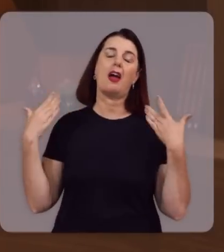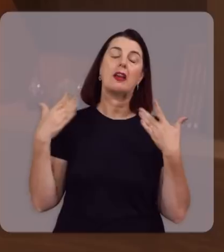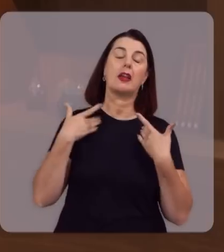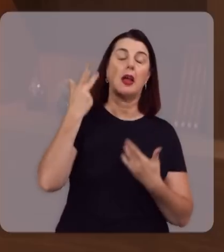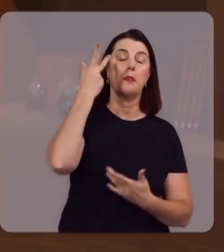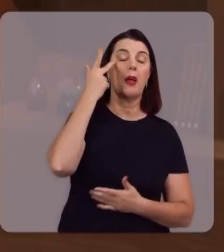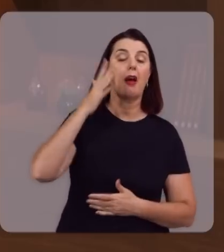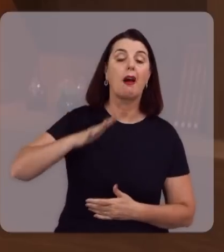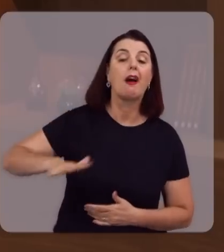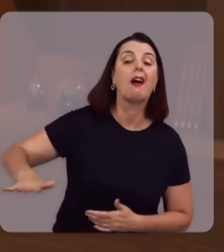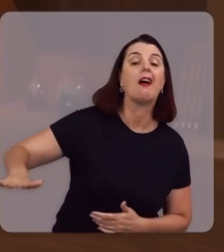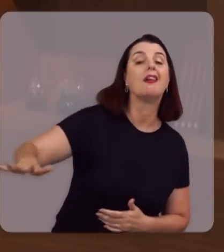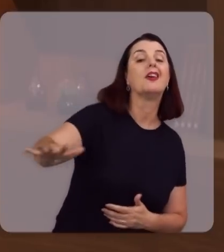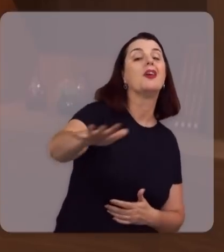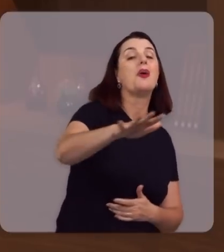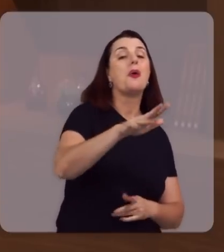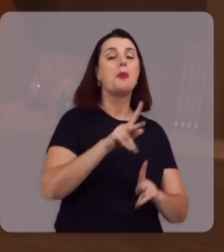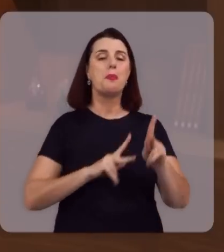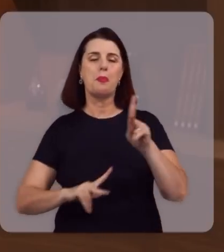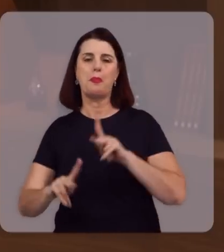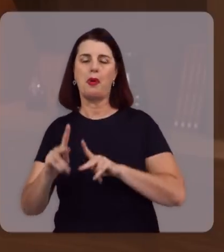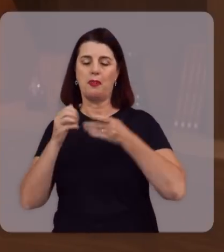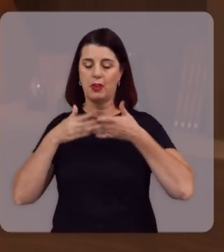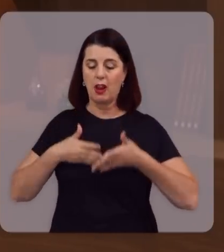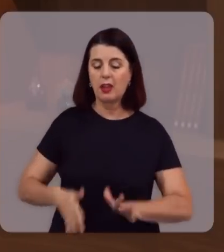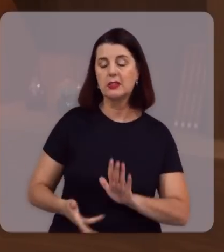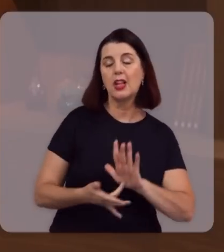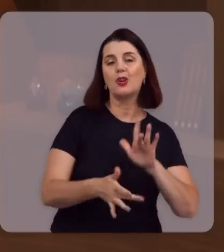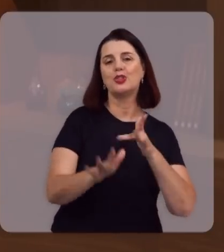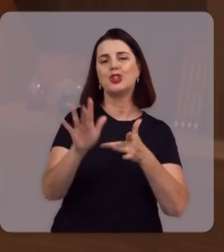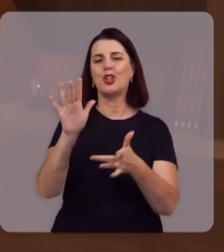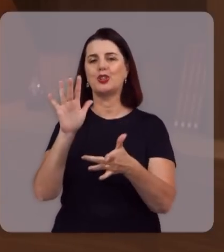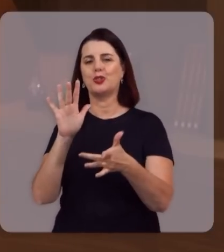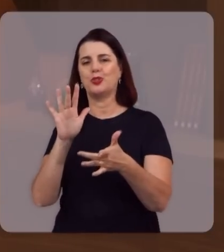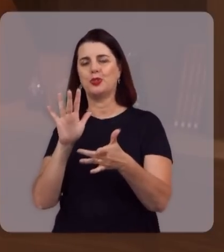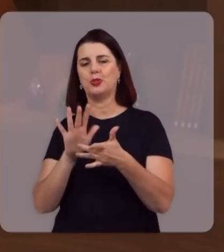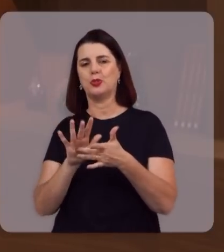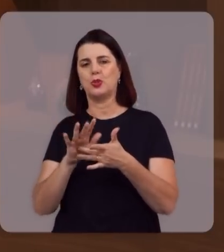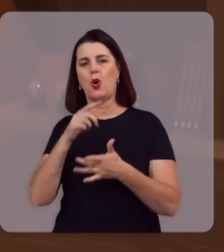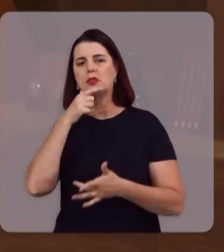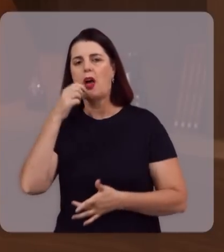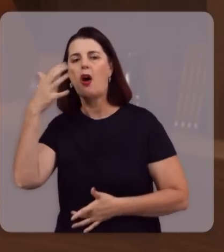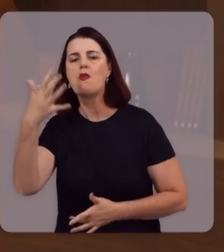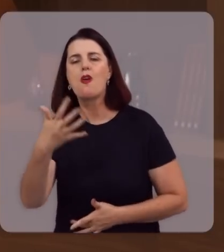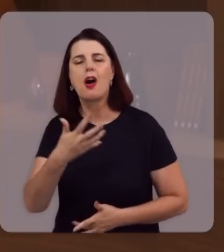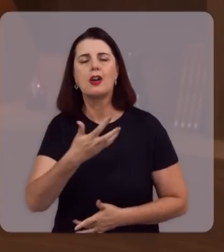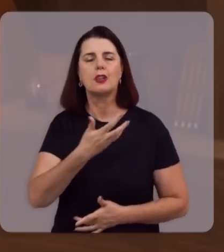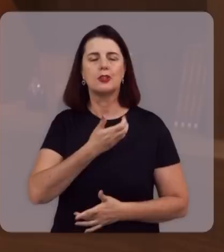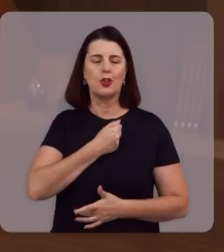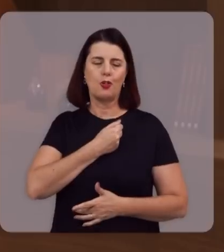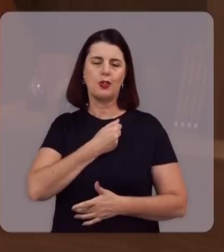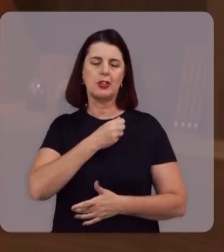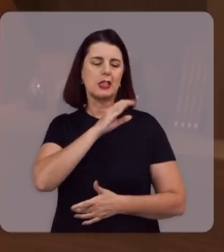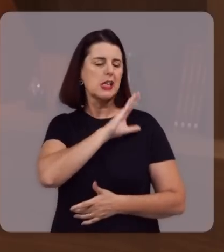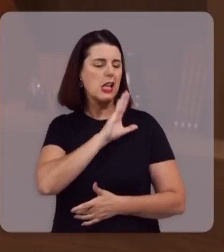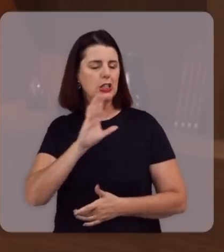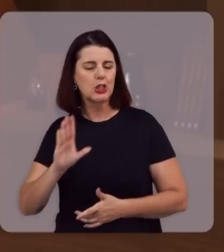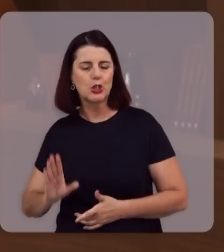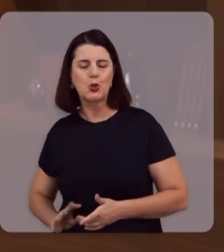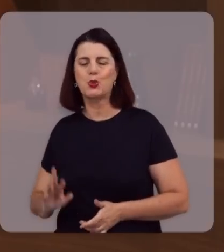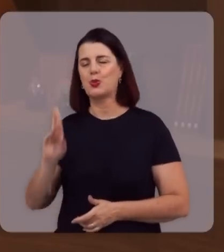para todo o povo. É que nasceu Jesus, o Salvador, que